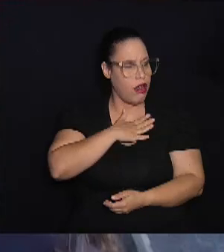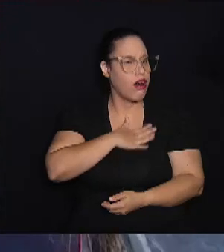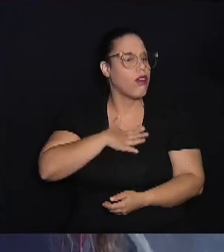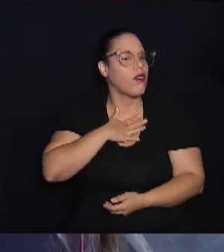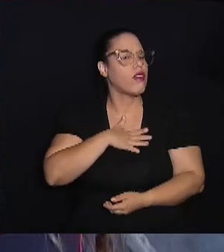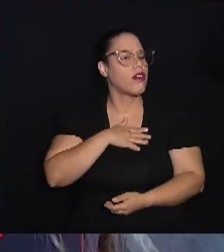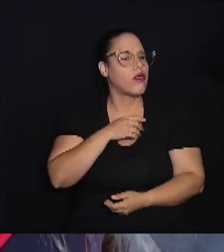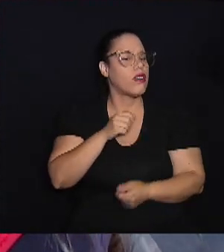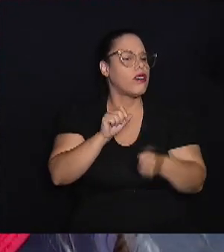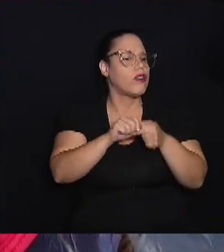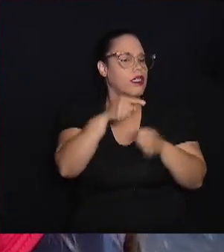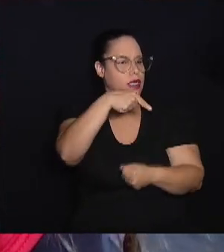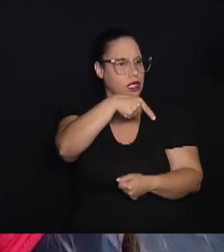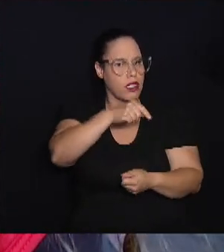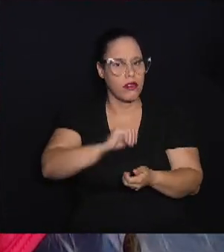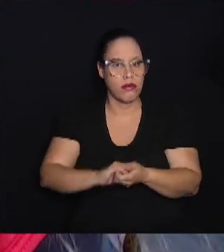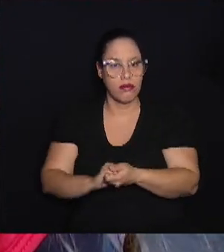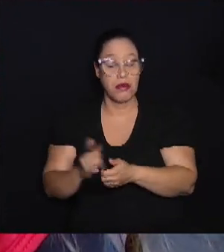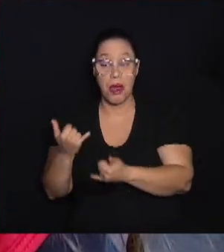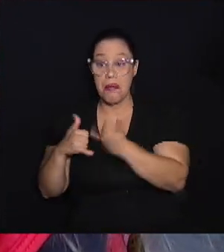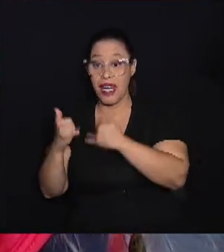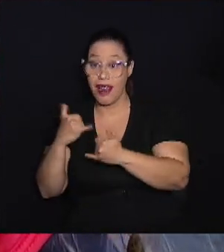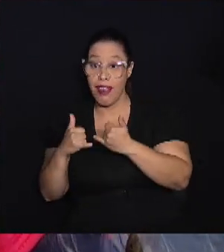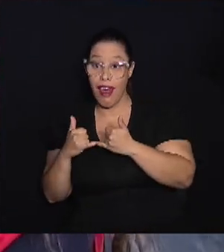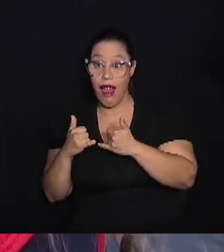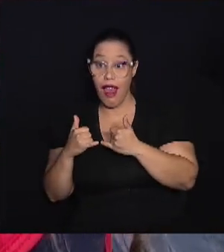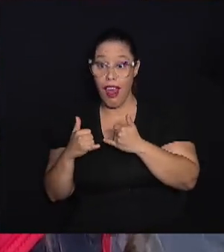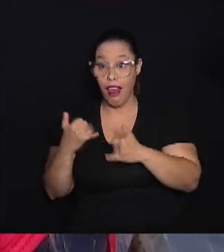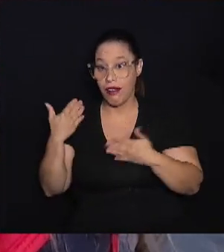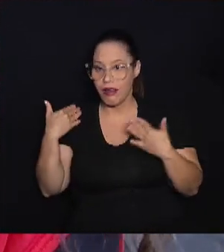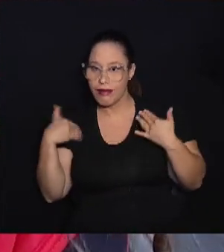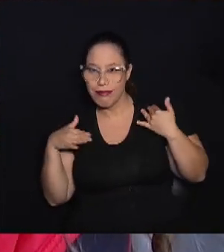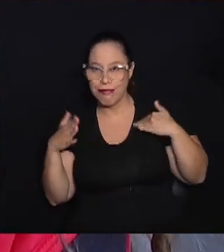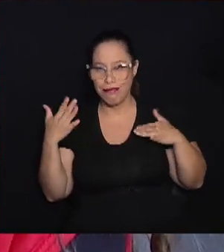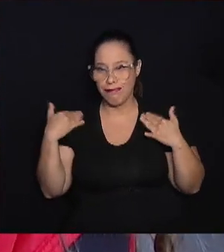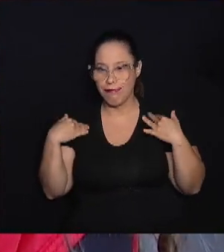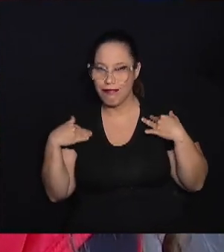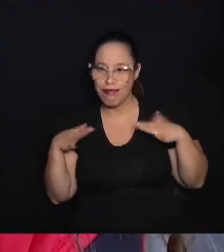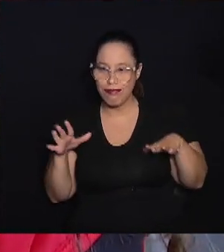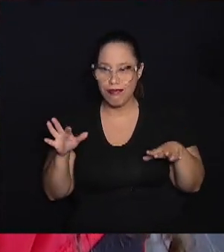colônia? Brincar, se divertir e...